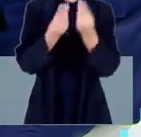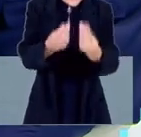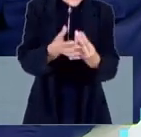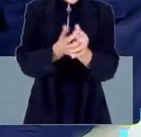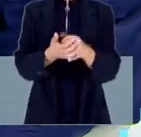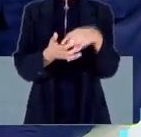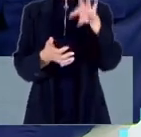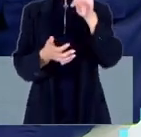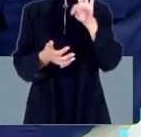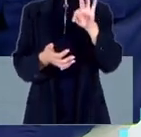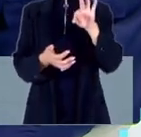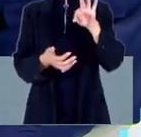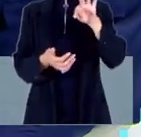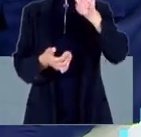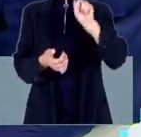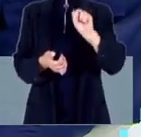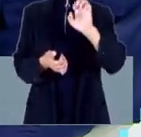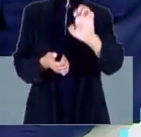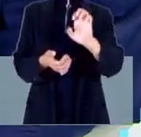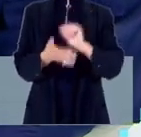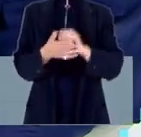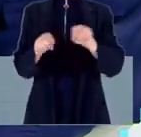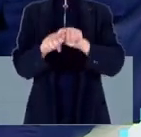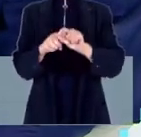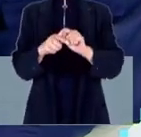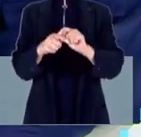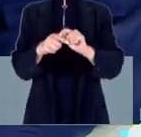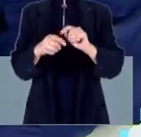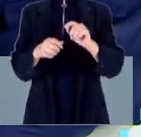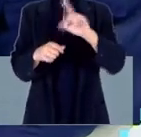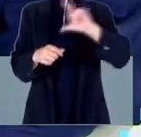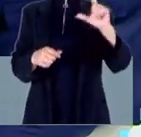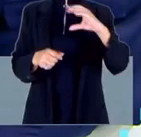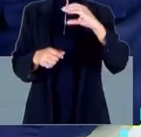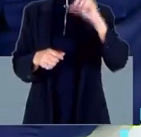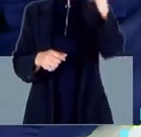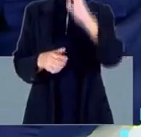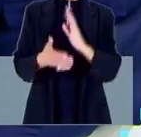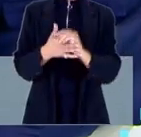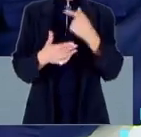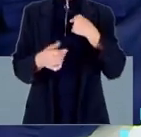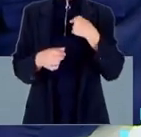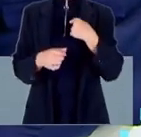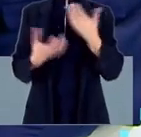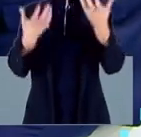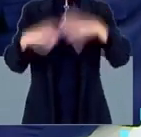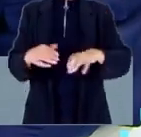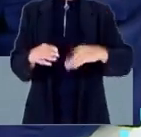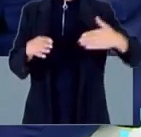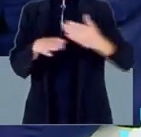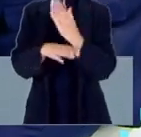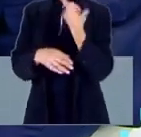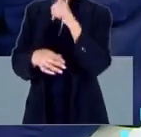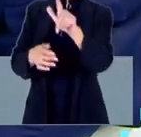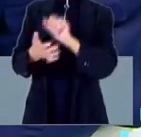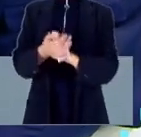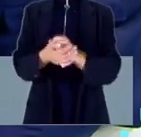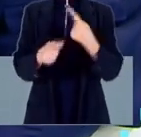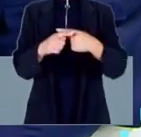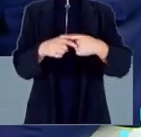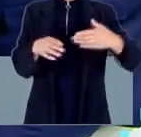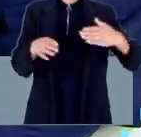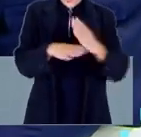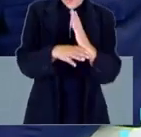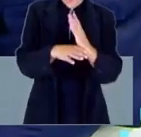no Tribunal Superior Eleitoral e no Congresso Nacional de que eu não sou essa reeleição porque assim a gente aprova as